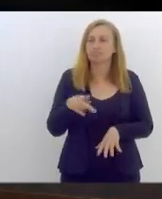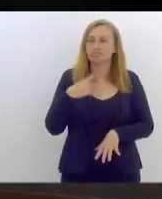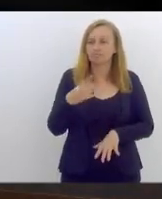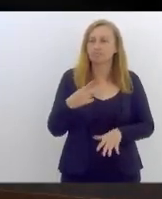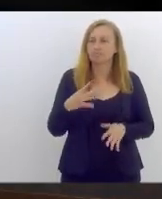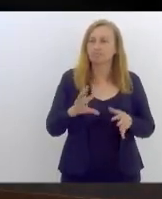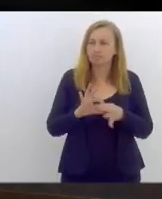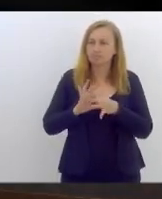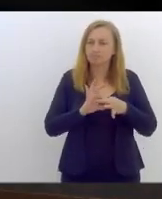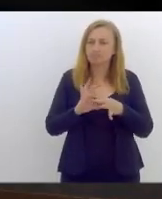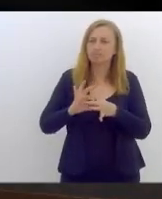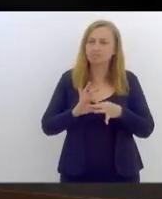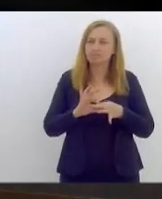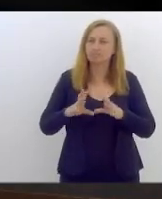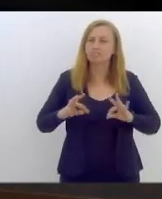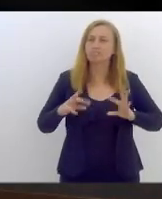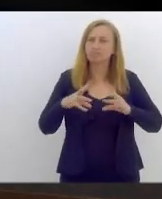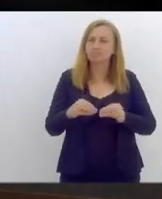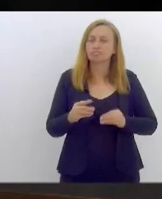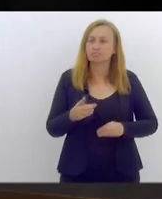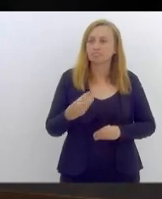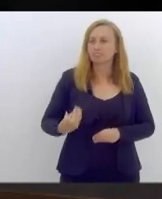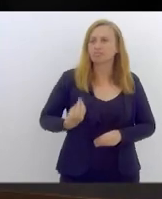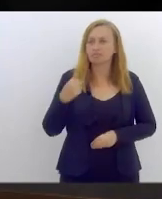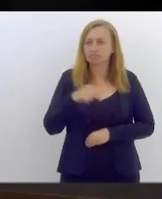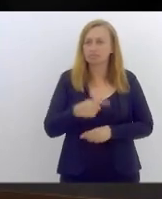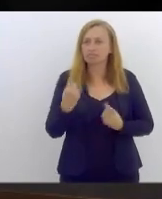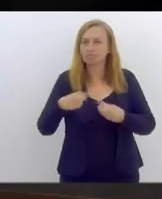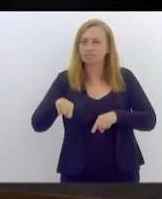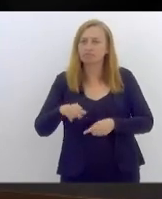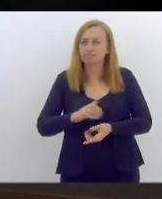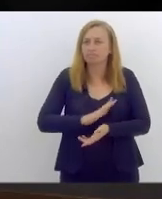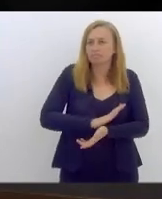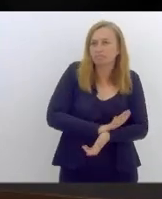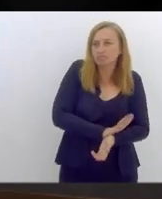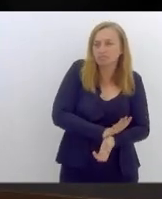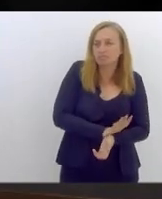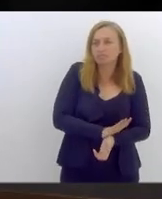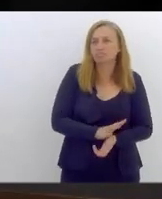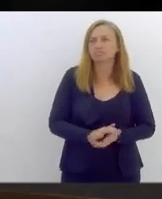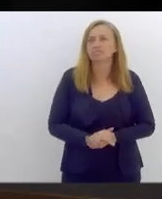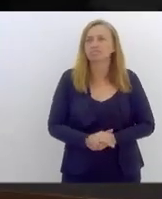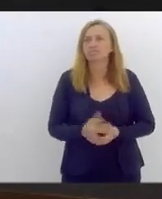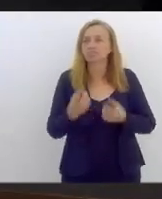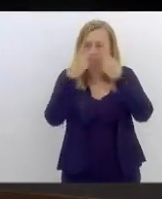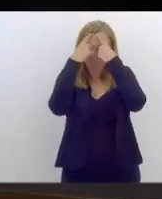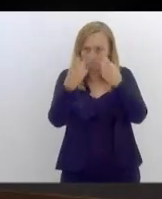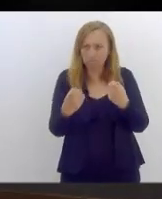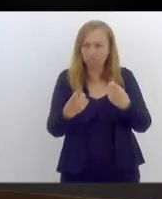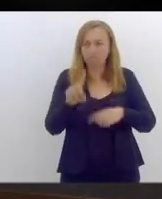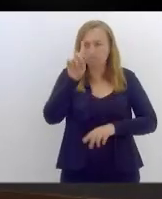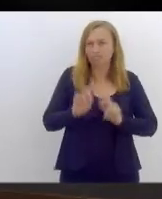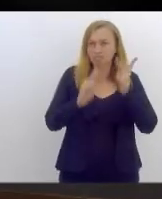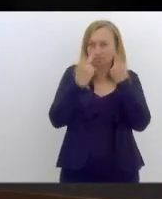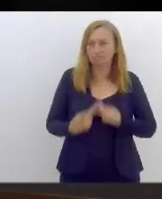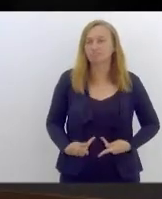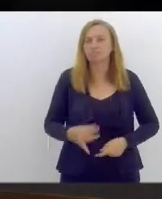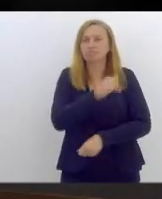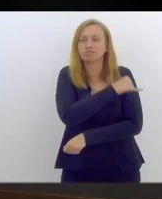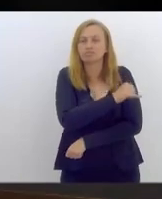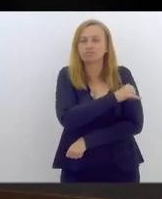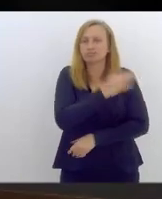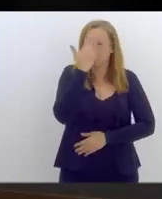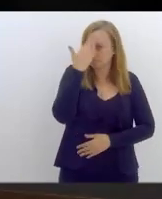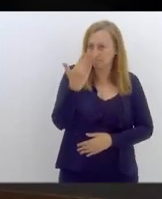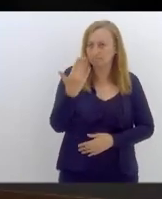nossa aliança, da aliança de todo mundo que está aqui contra o racismo, contra o fascismo, contra a violência e pelos direitos humanos no Rio de Janeiro. Muito